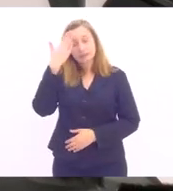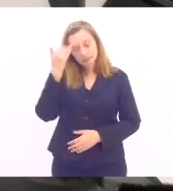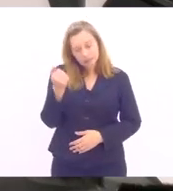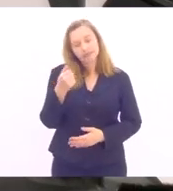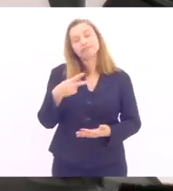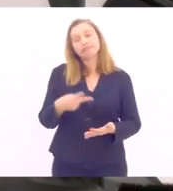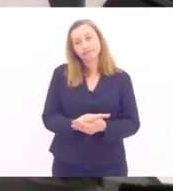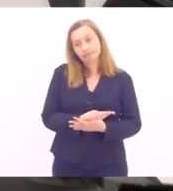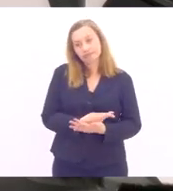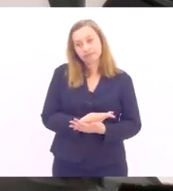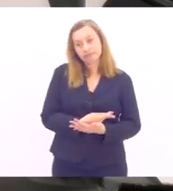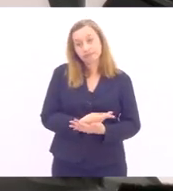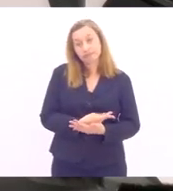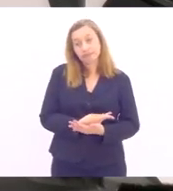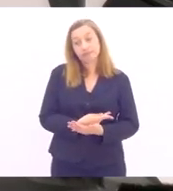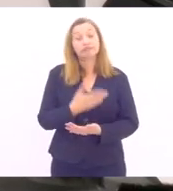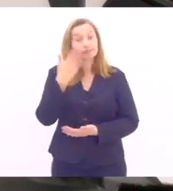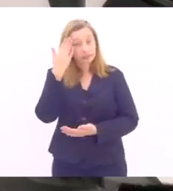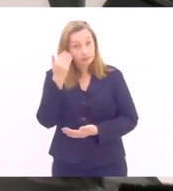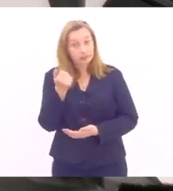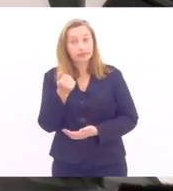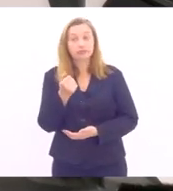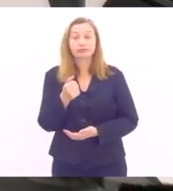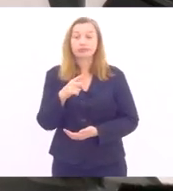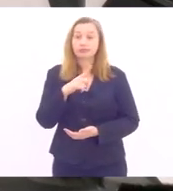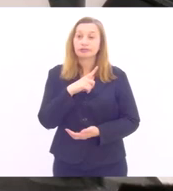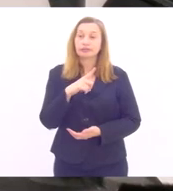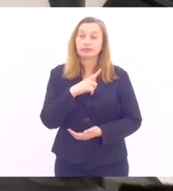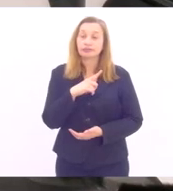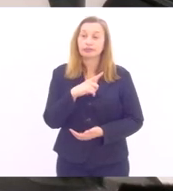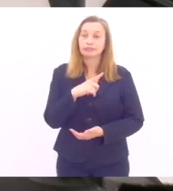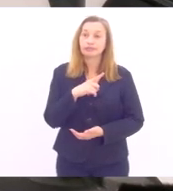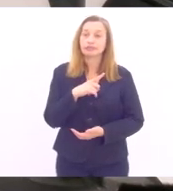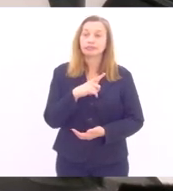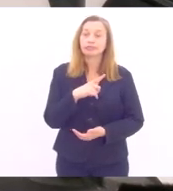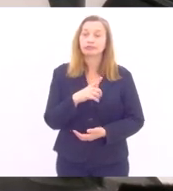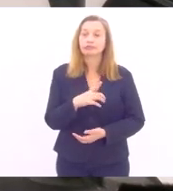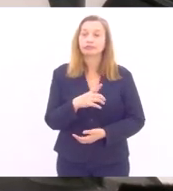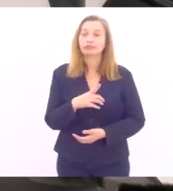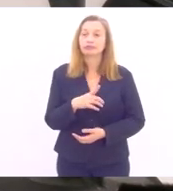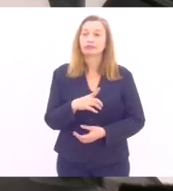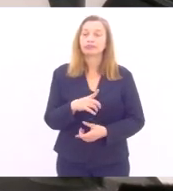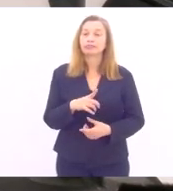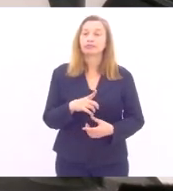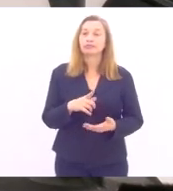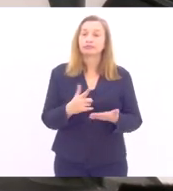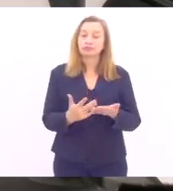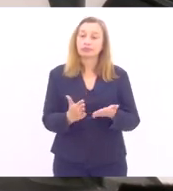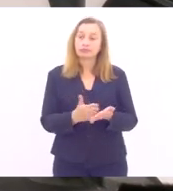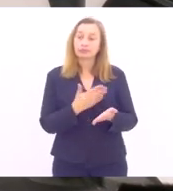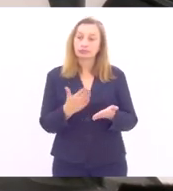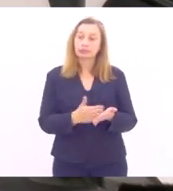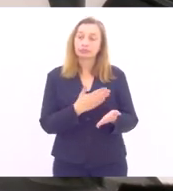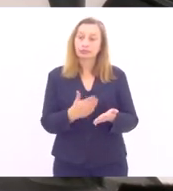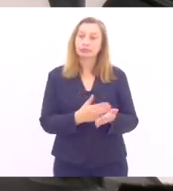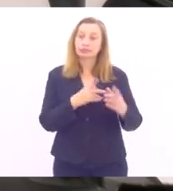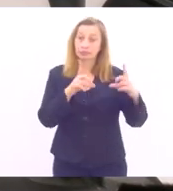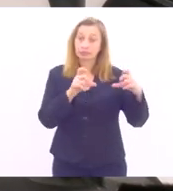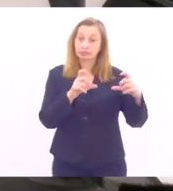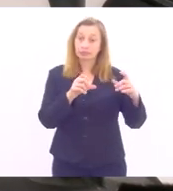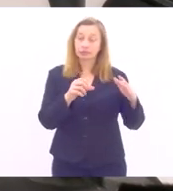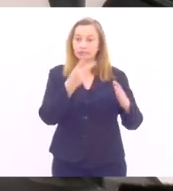isso acontece. Sabemos que temos os álbuns em delegacia com fotos de pessoas